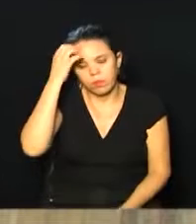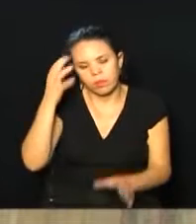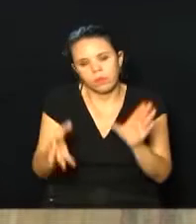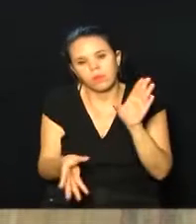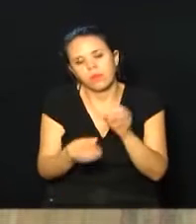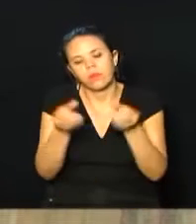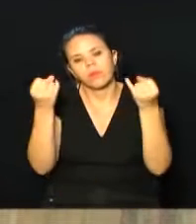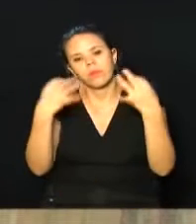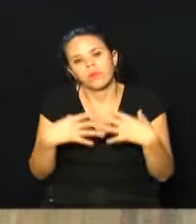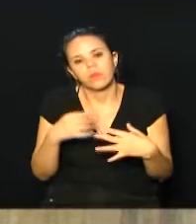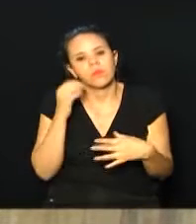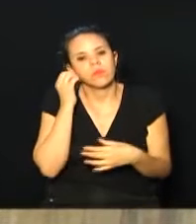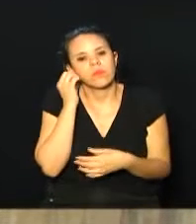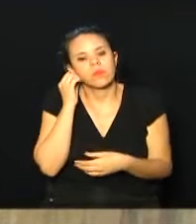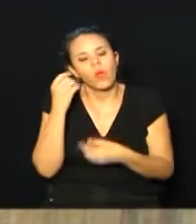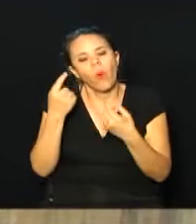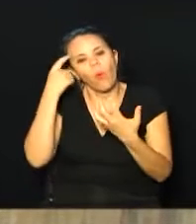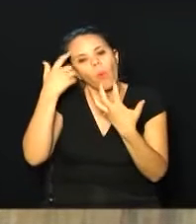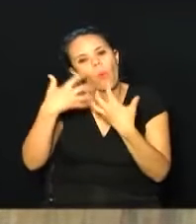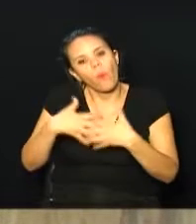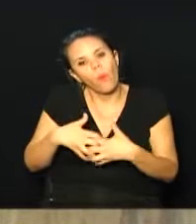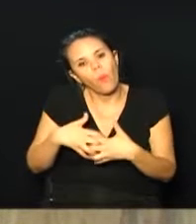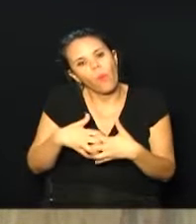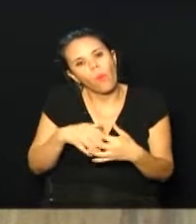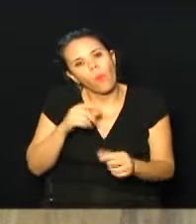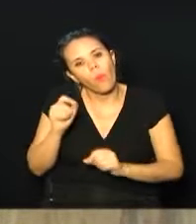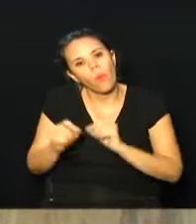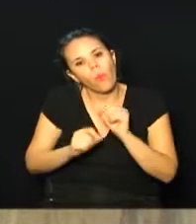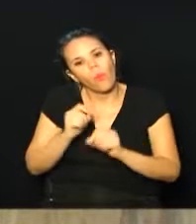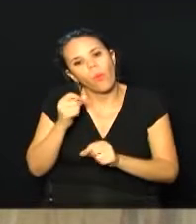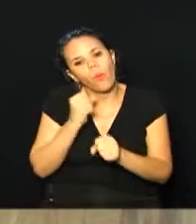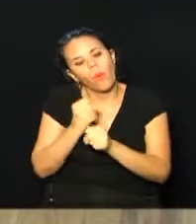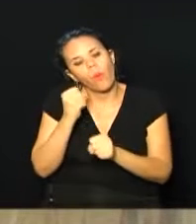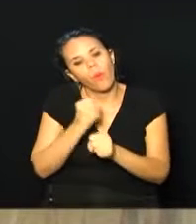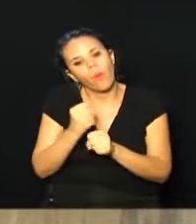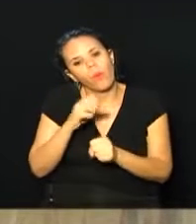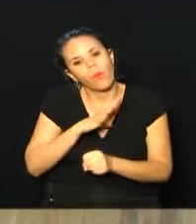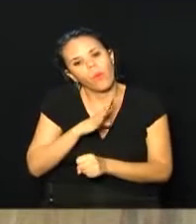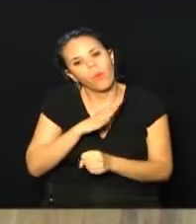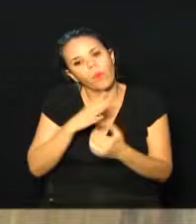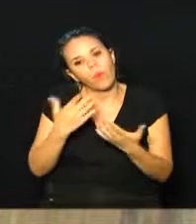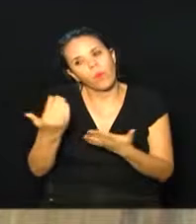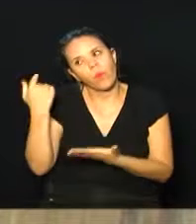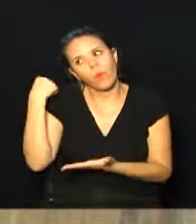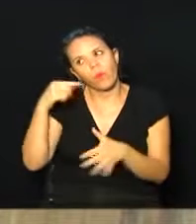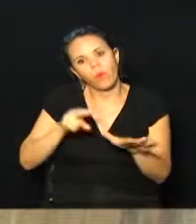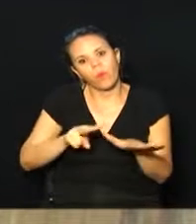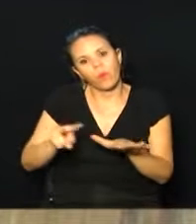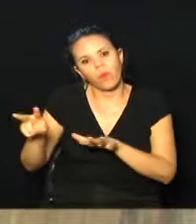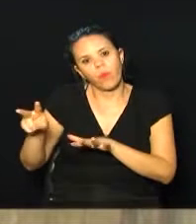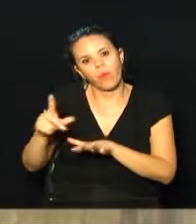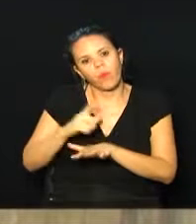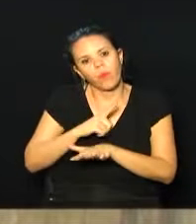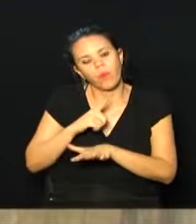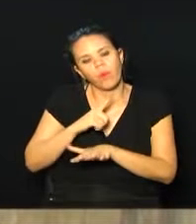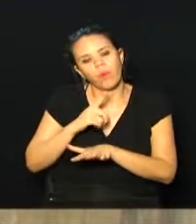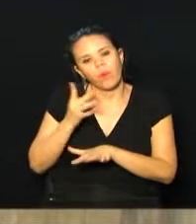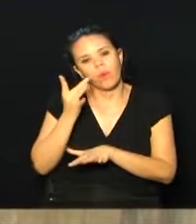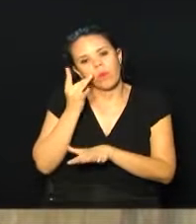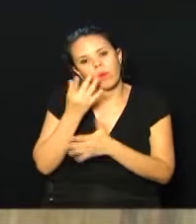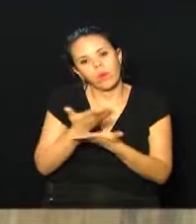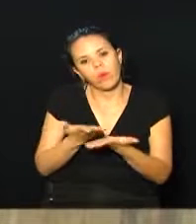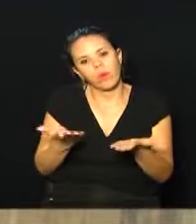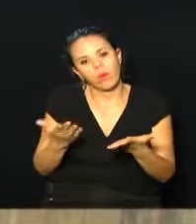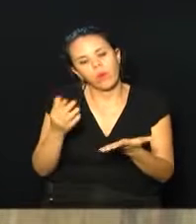de como pensar, né, em algumas obras aqui para a cidade. Na última semana, nós tivemos a presença